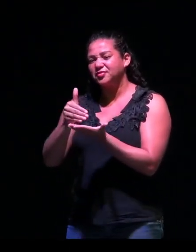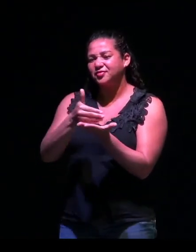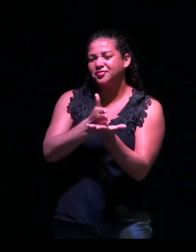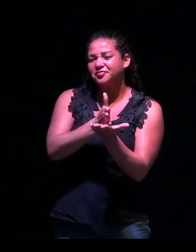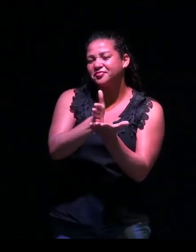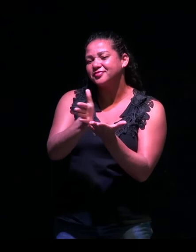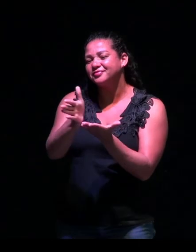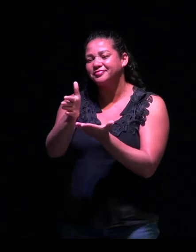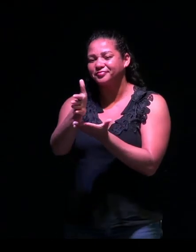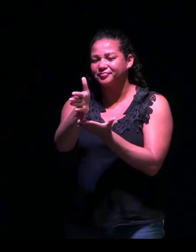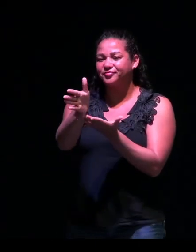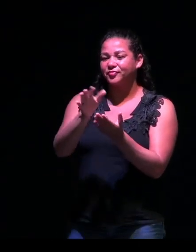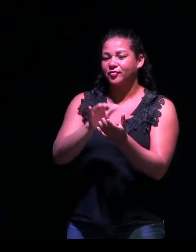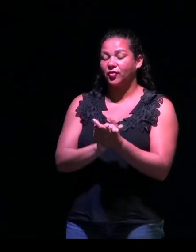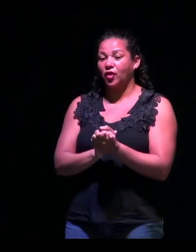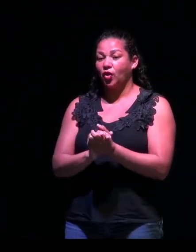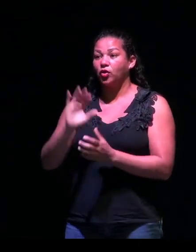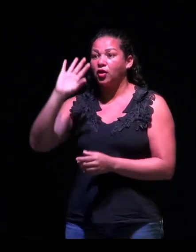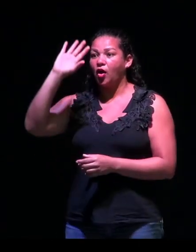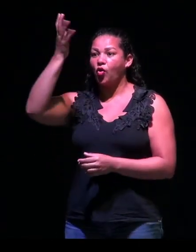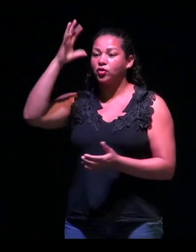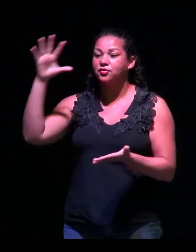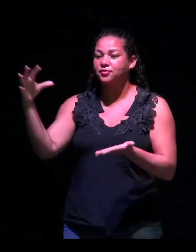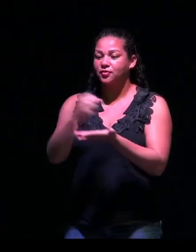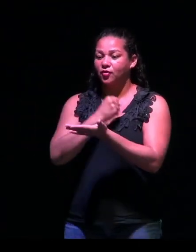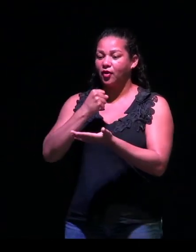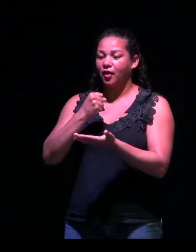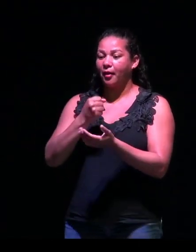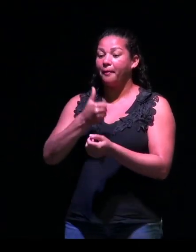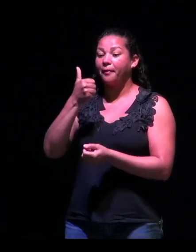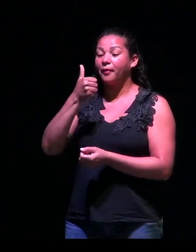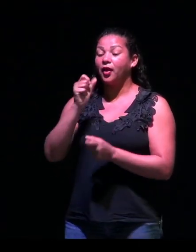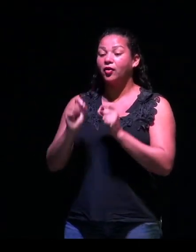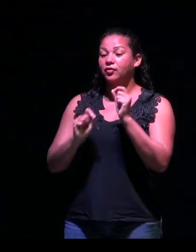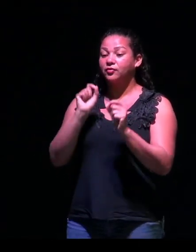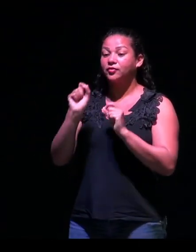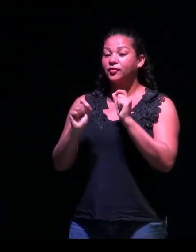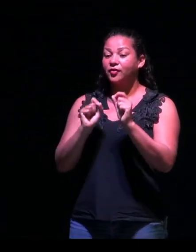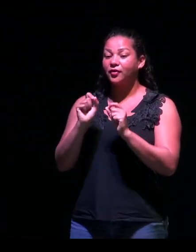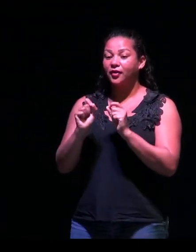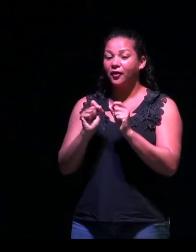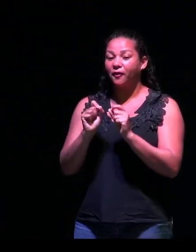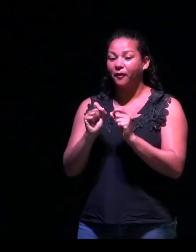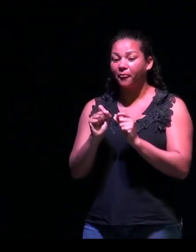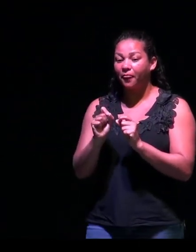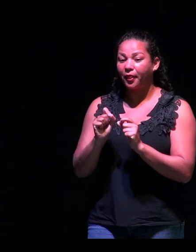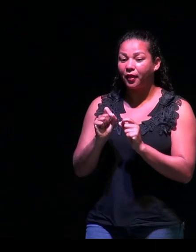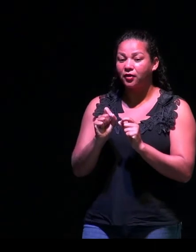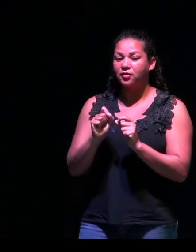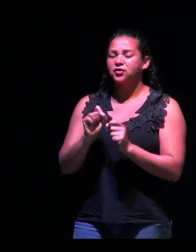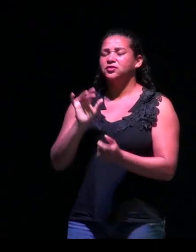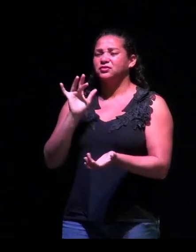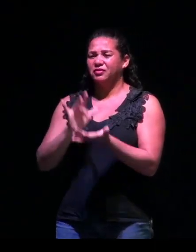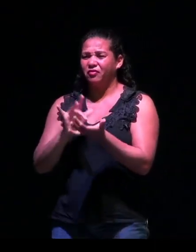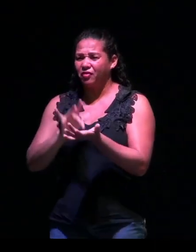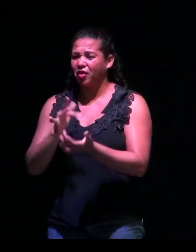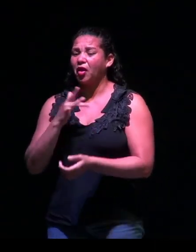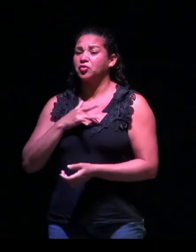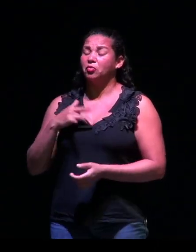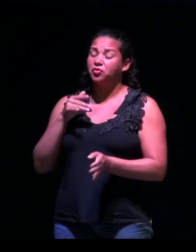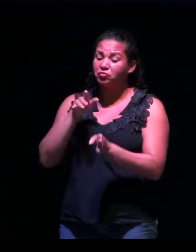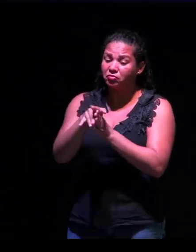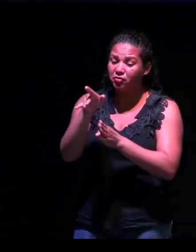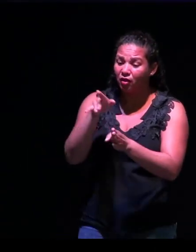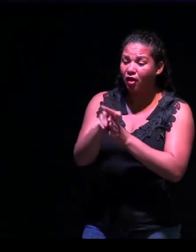aconteceu o arrebatamento, eu falei: meu Deus, era verdade o que a mamãe falou, era verdade o que o pastor falou, e agora passou,